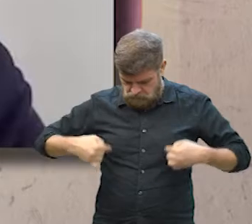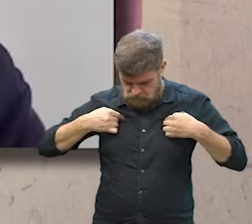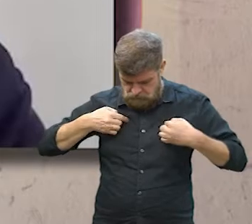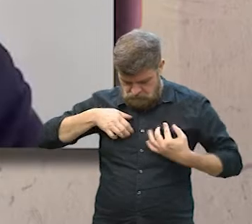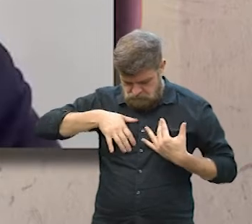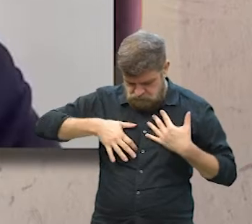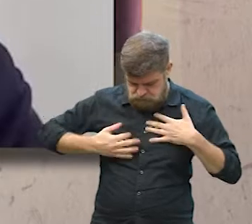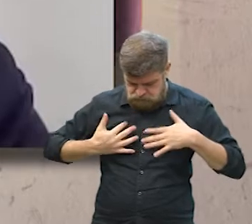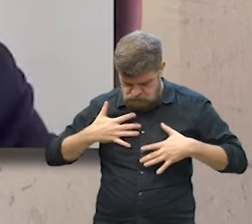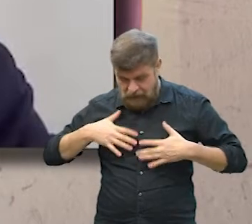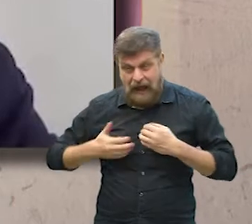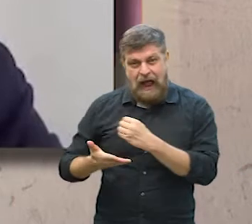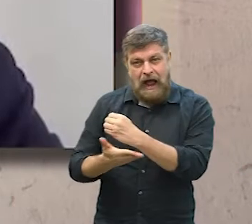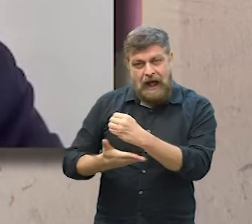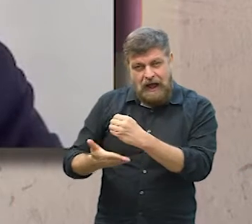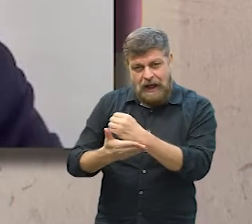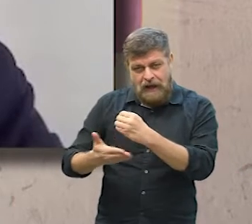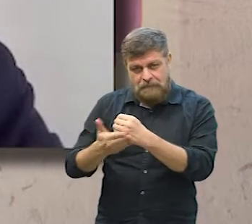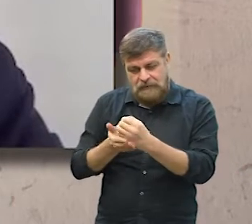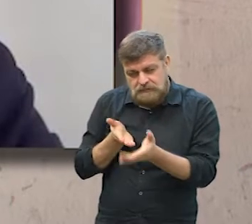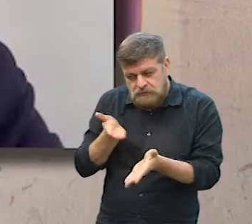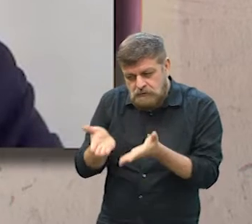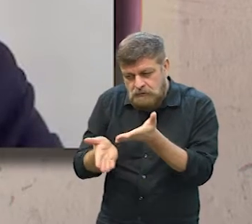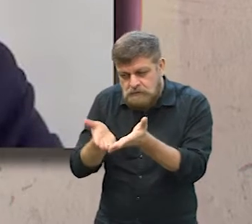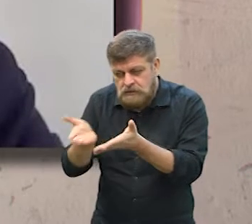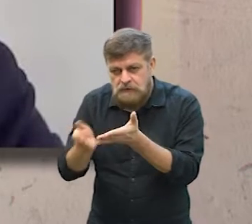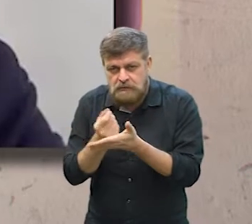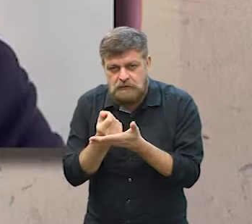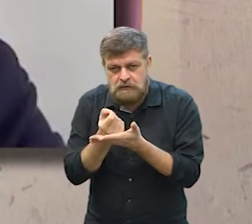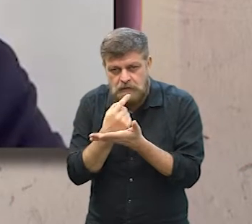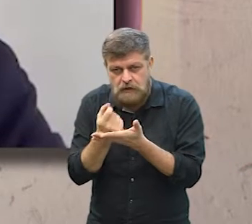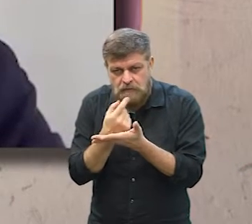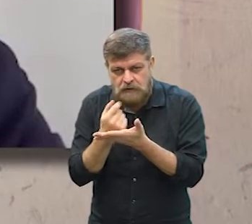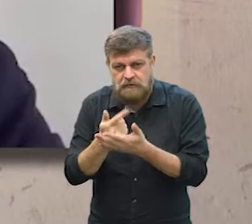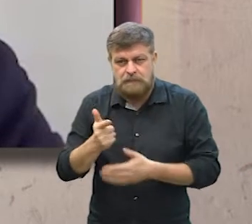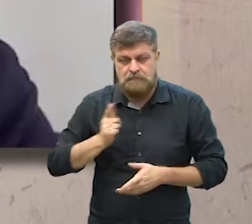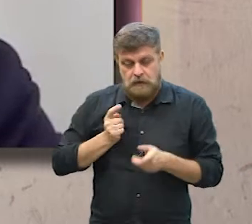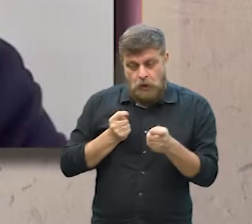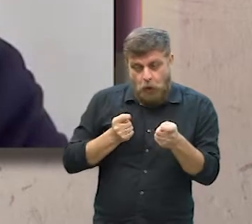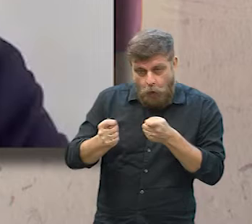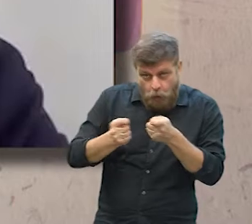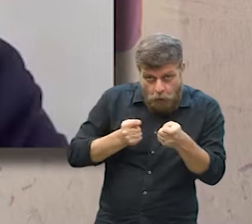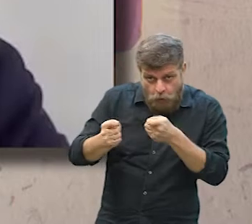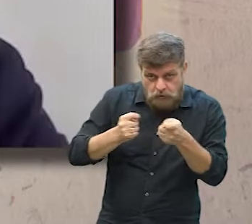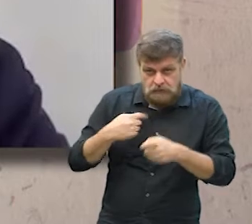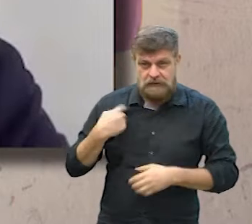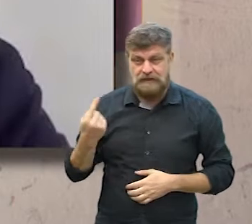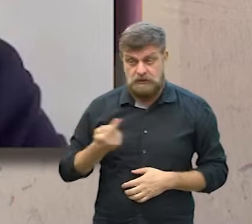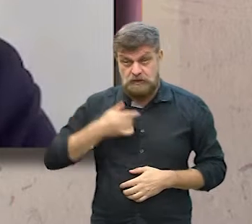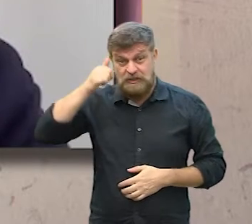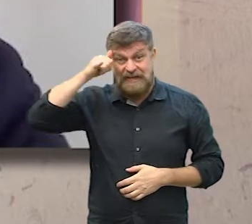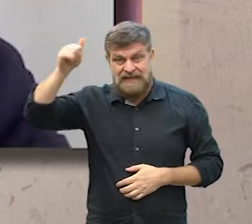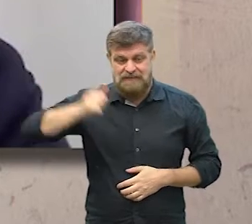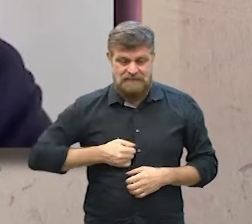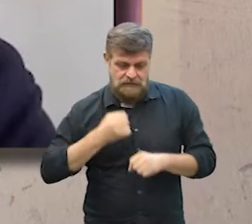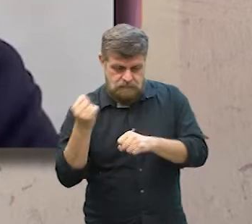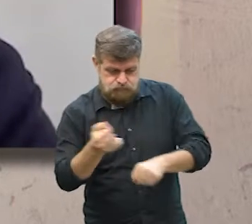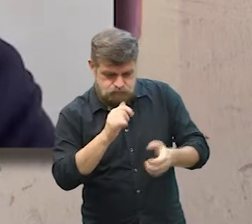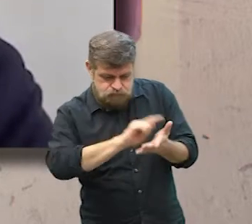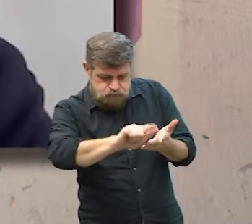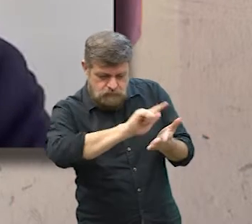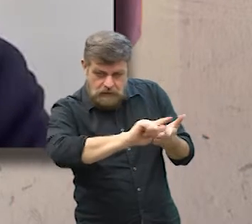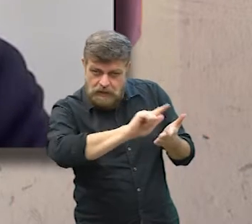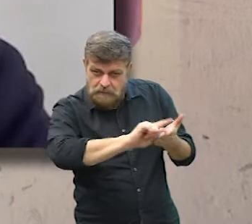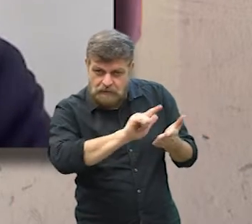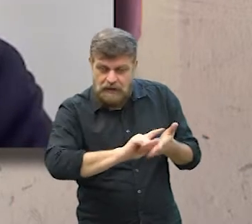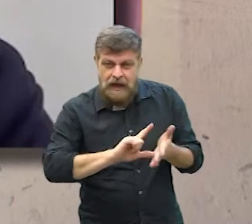chegar, é a base do tratamento do paciente com asma. Isso é tratamento medicamentoso. Então, a gente tem o controle ambiental, que a gente evita o que causa a